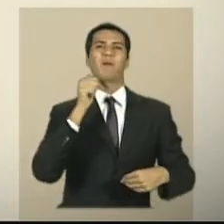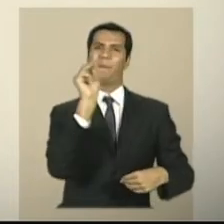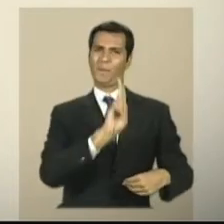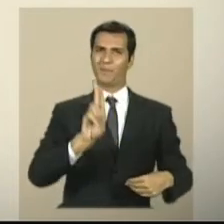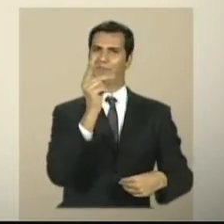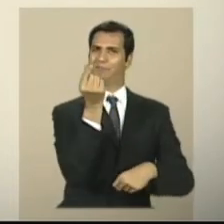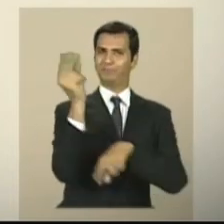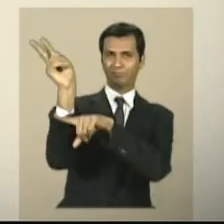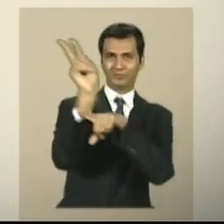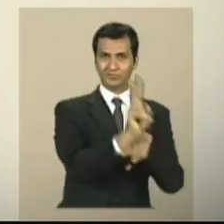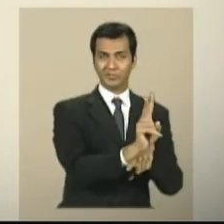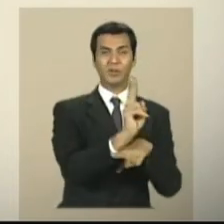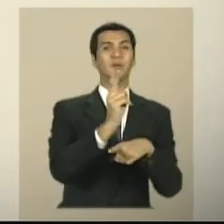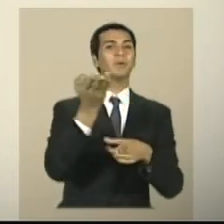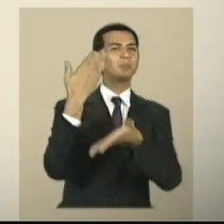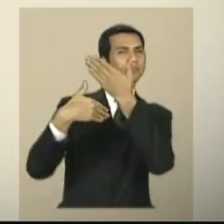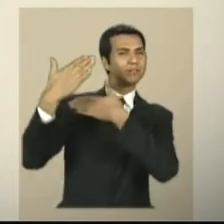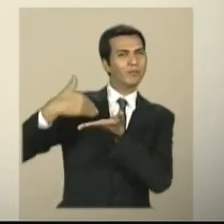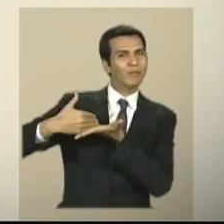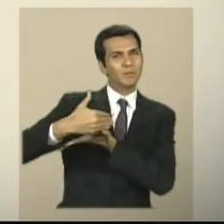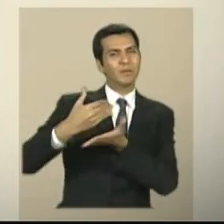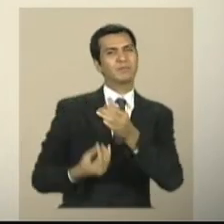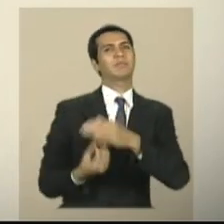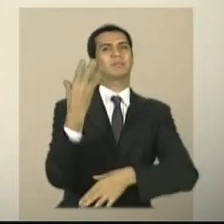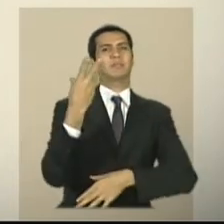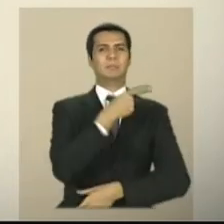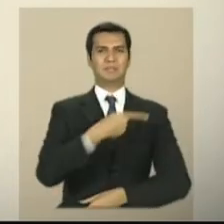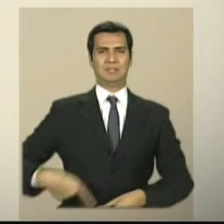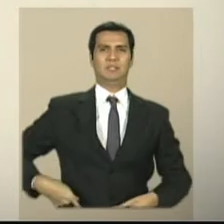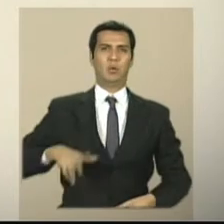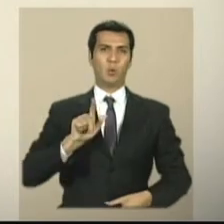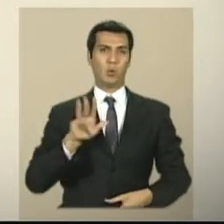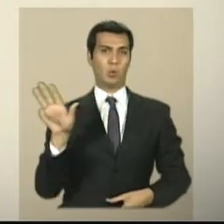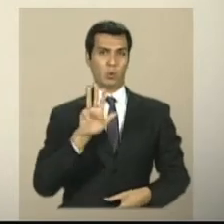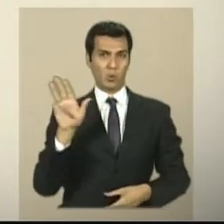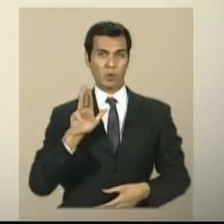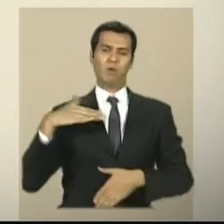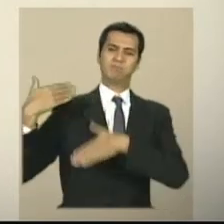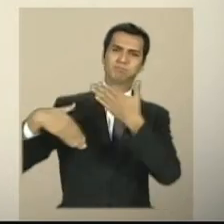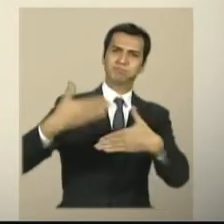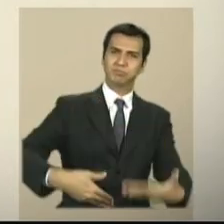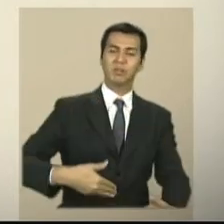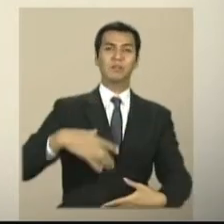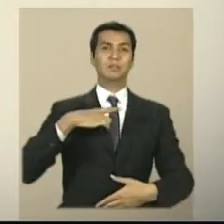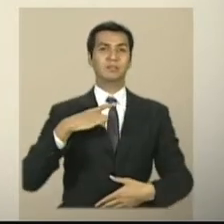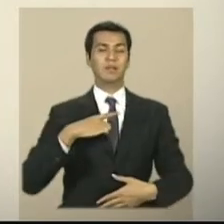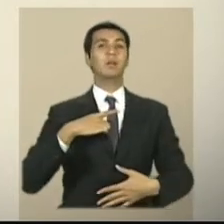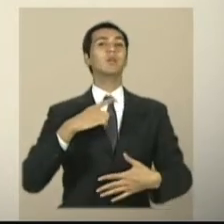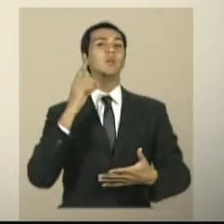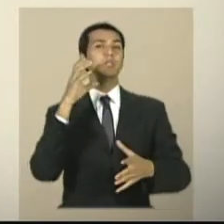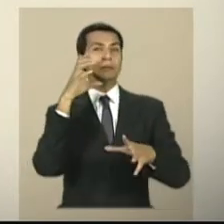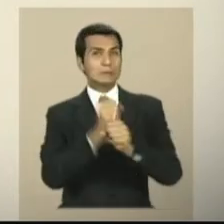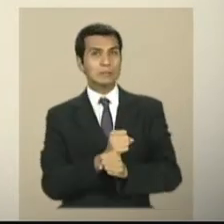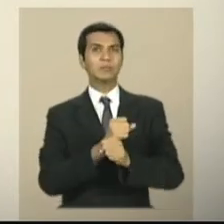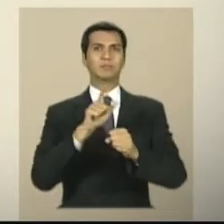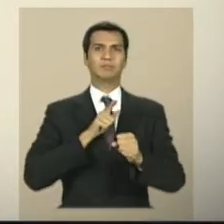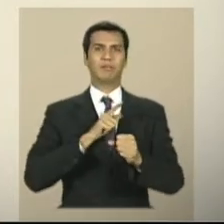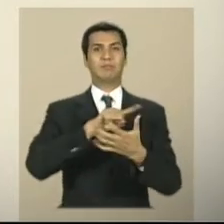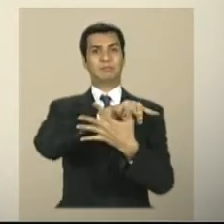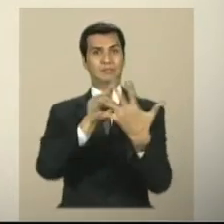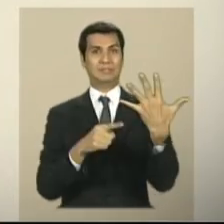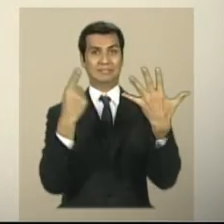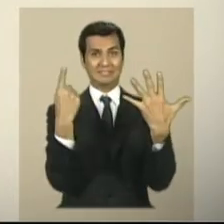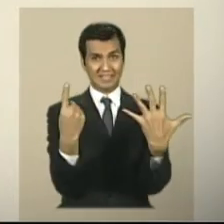que foi criado no governo do presidente Lula seis em cada dez pessoas que pegaram o microcrédito são